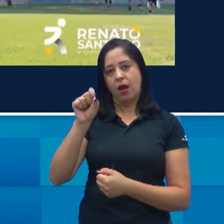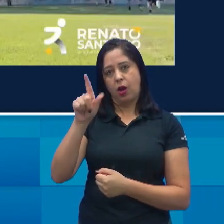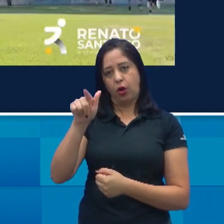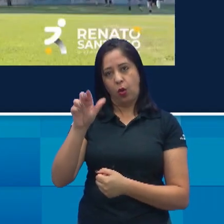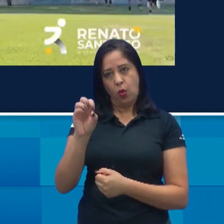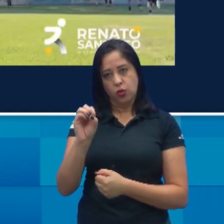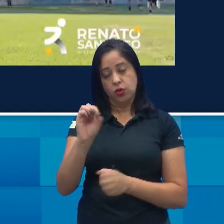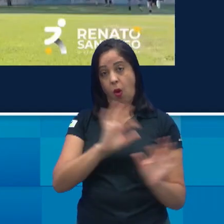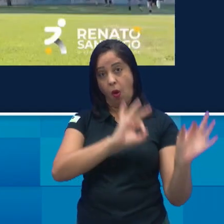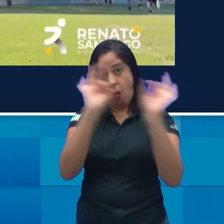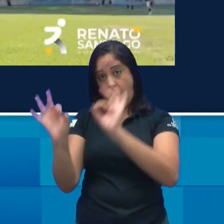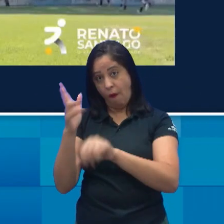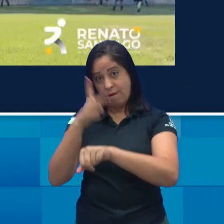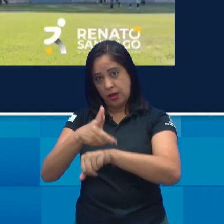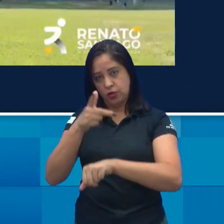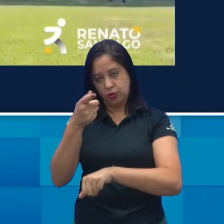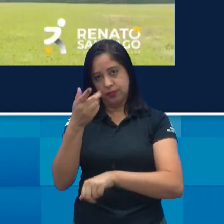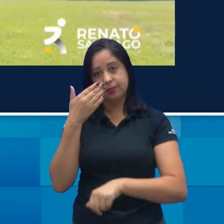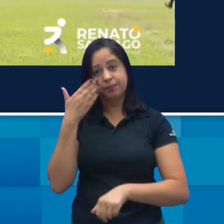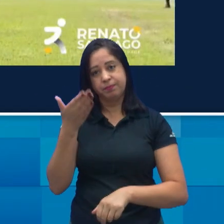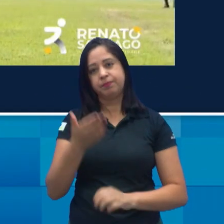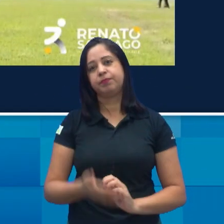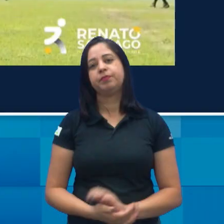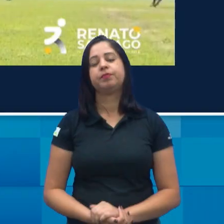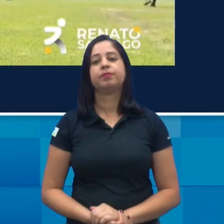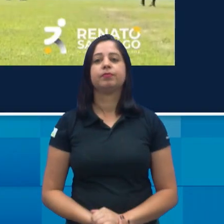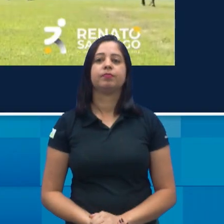esse vídeo comigo. Pode soltar aí, Betão, dá o play, por favor.